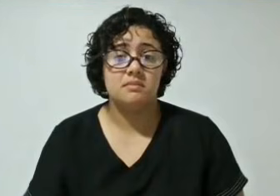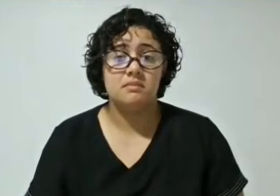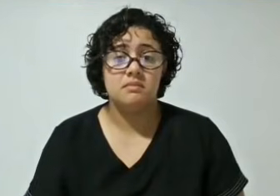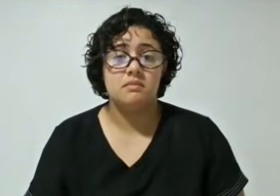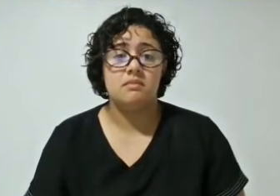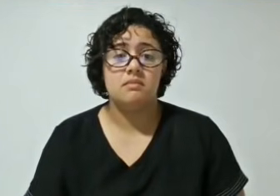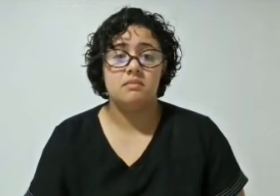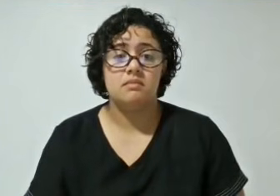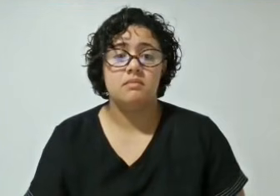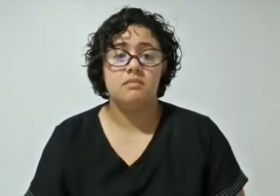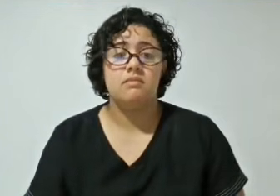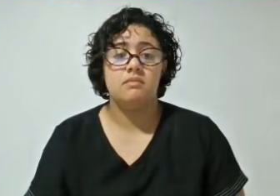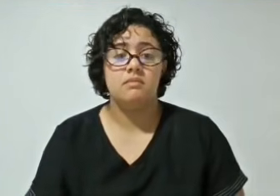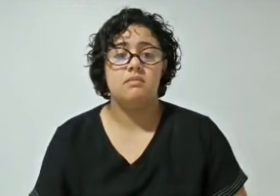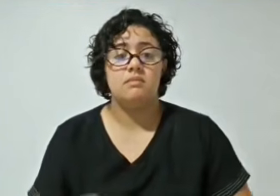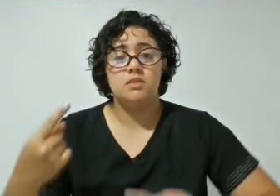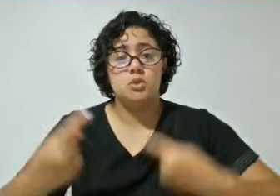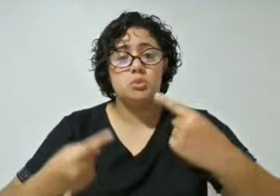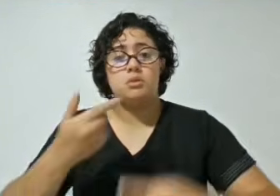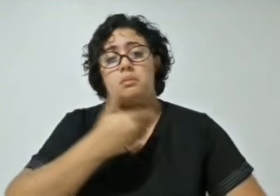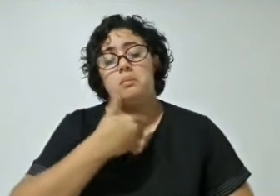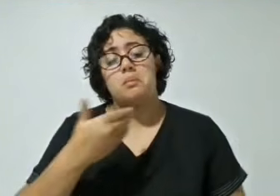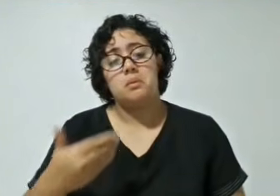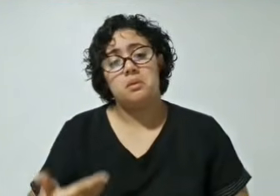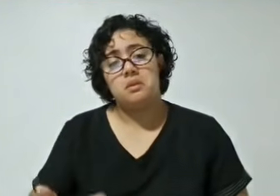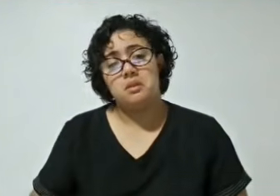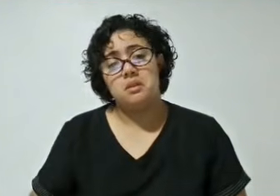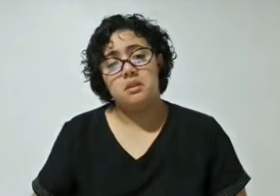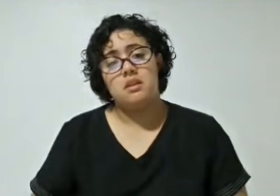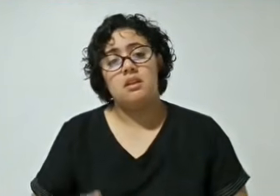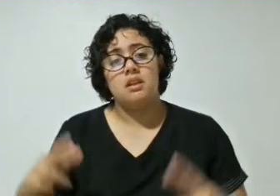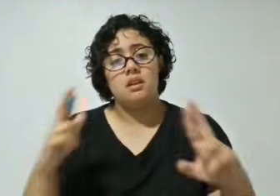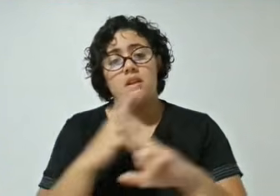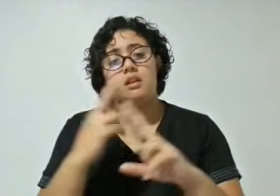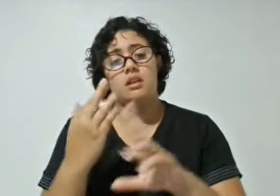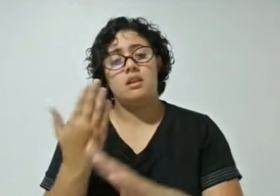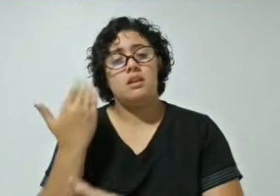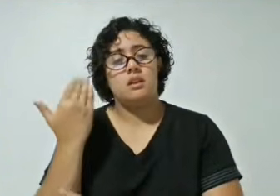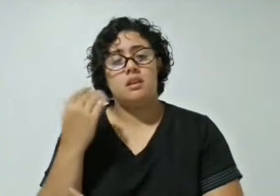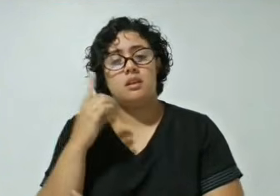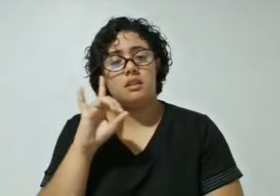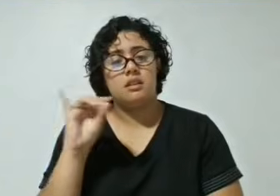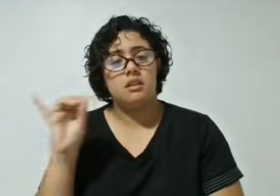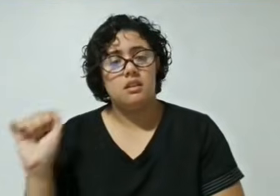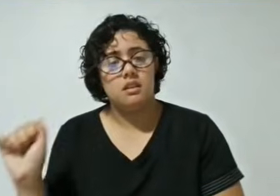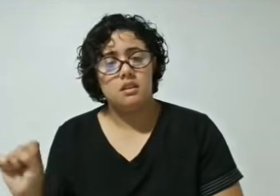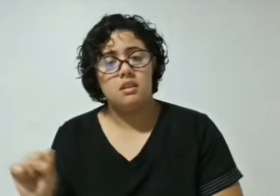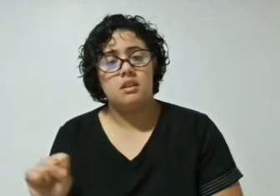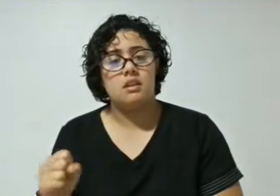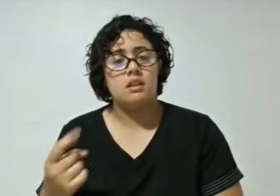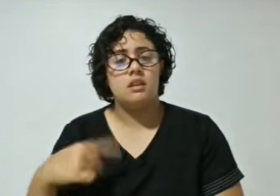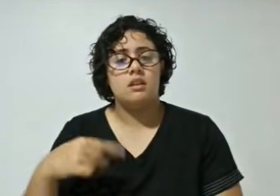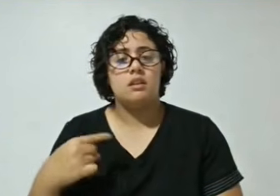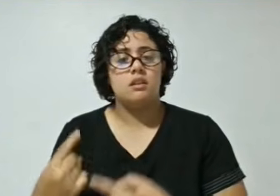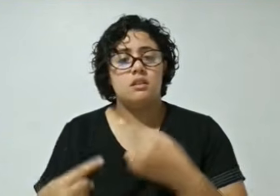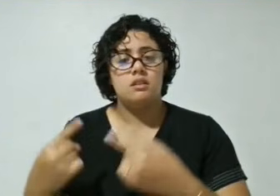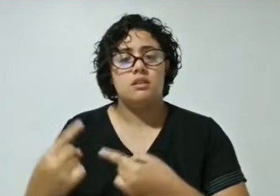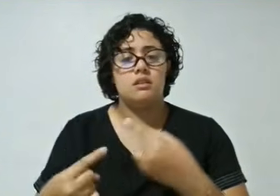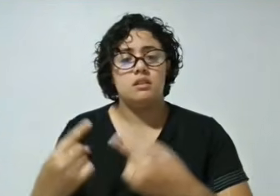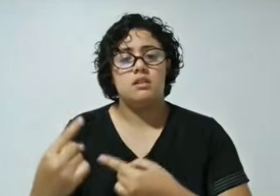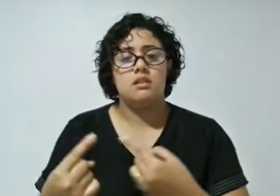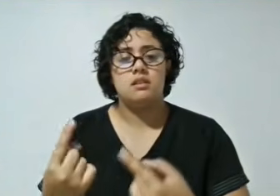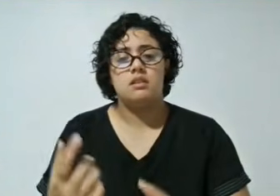vai estar discutindo política para essa relação? Esses dias para trás, a gente estava conversando com o Linguinha, toca esses tambores aí,